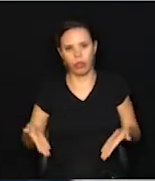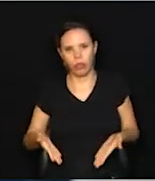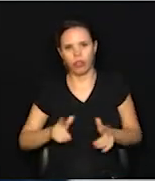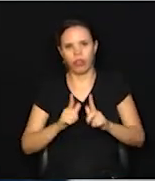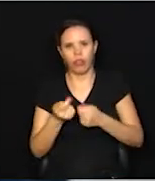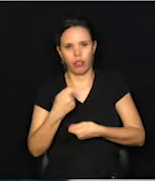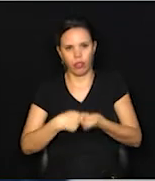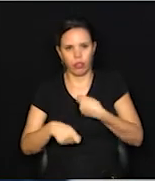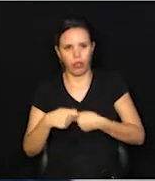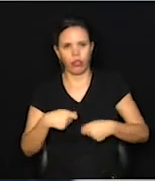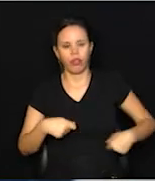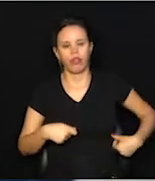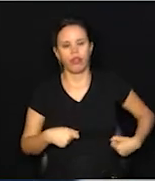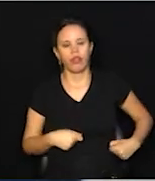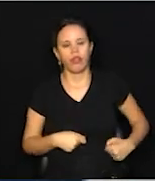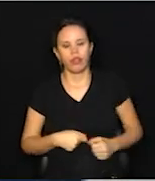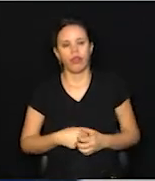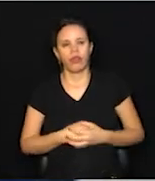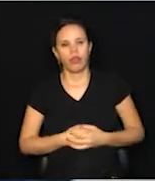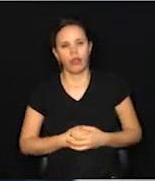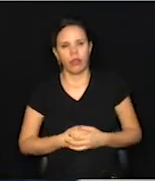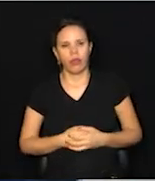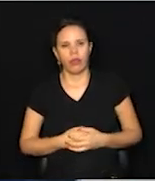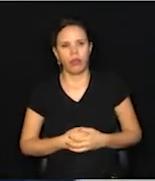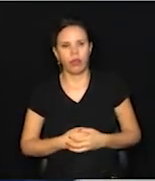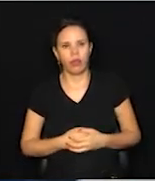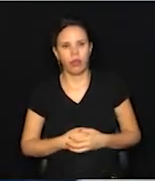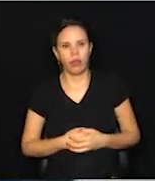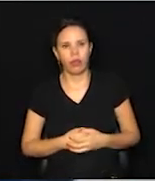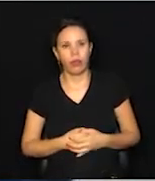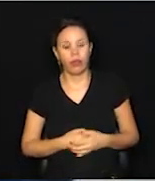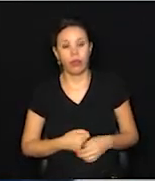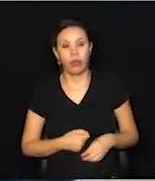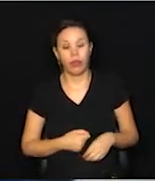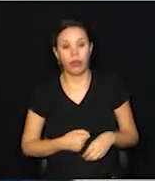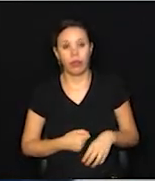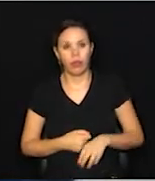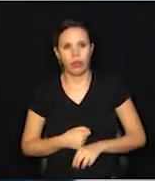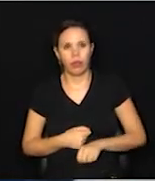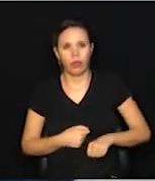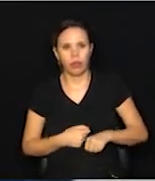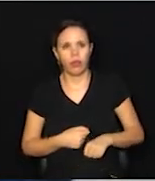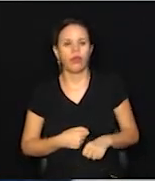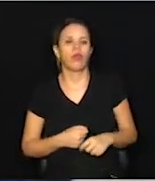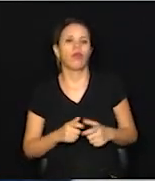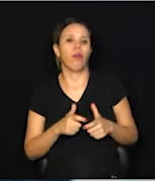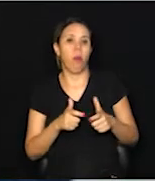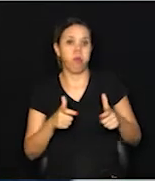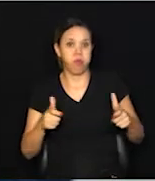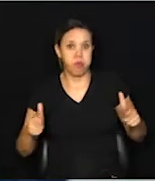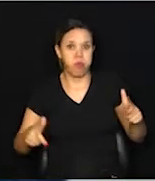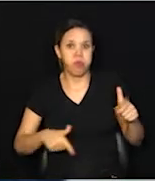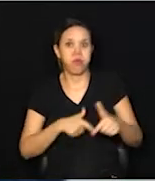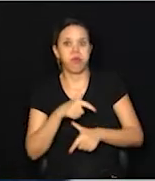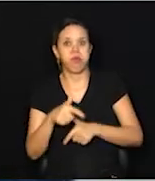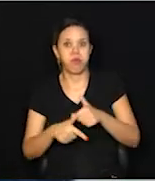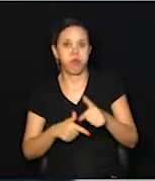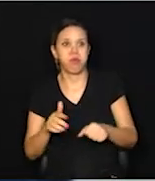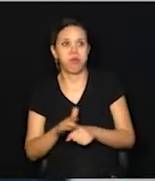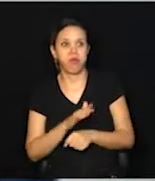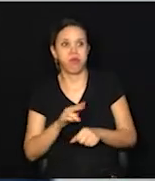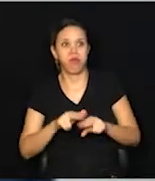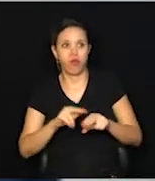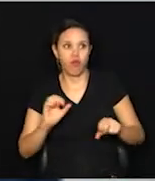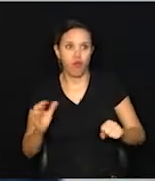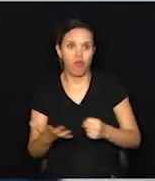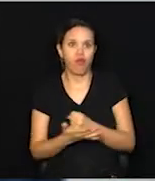em janeiro, pegamos um recrudescimento intenso dessa pandemia, foi